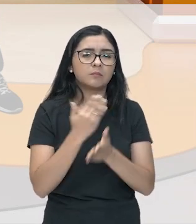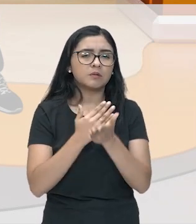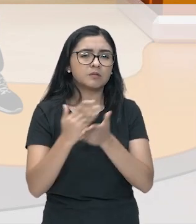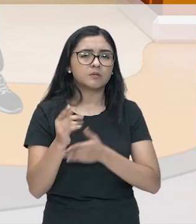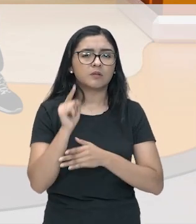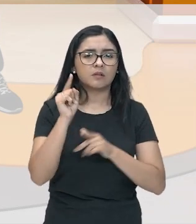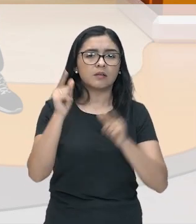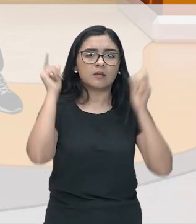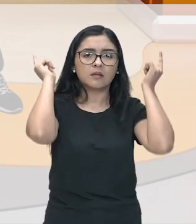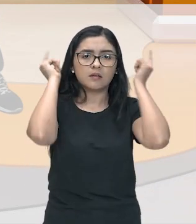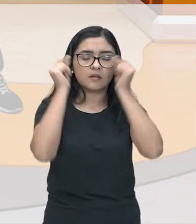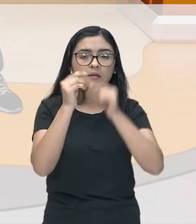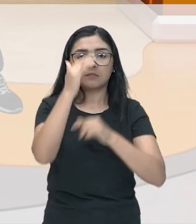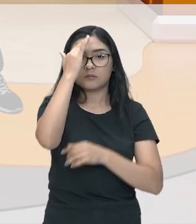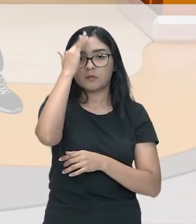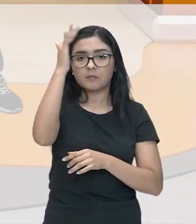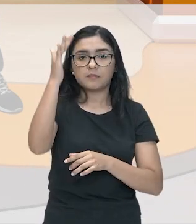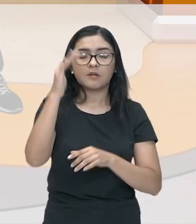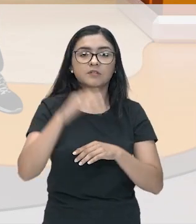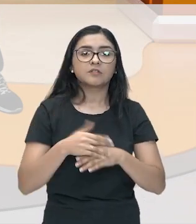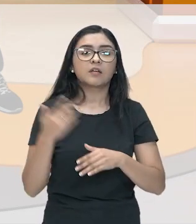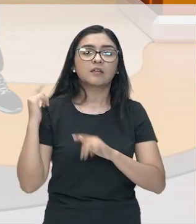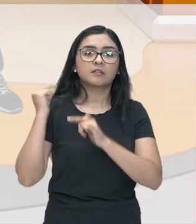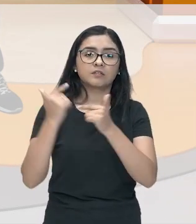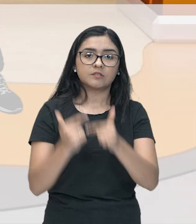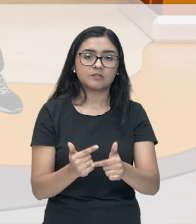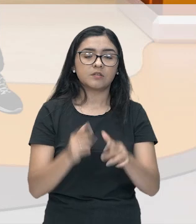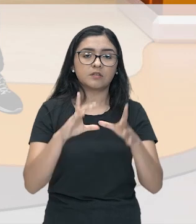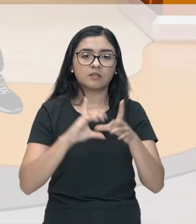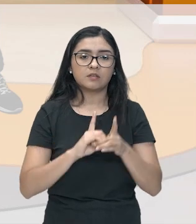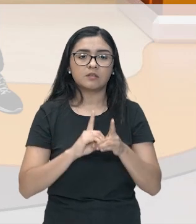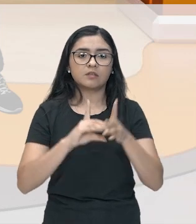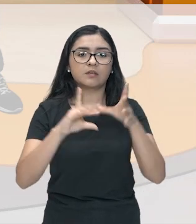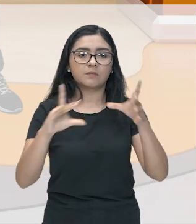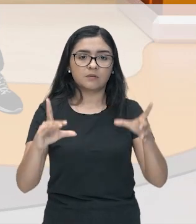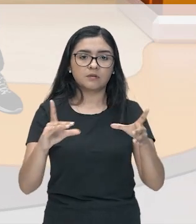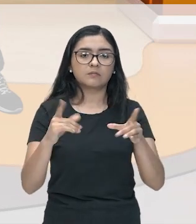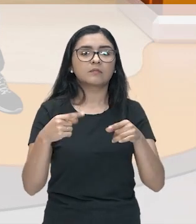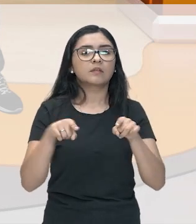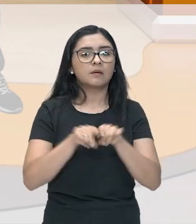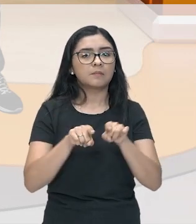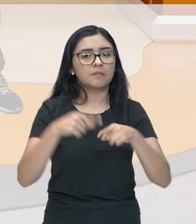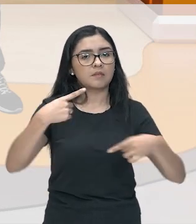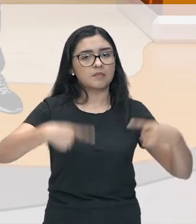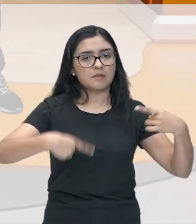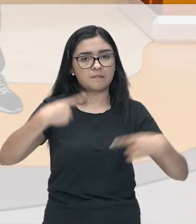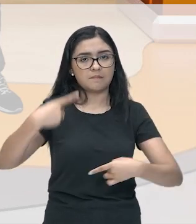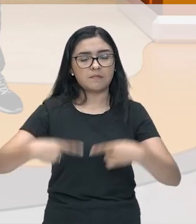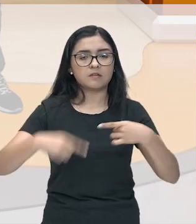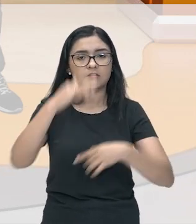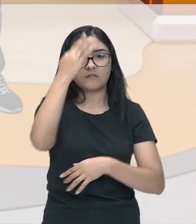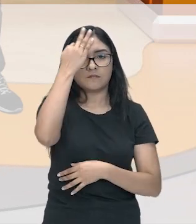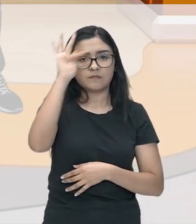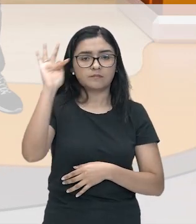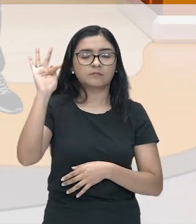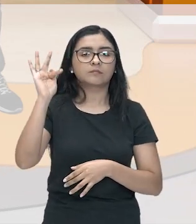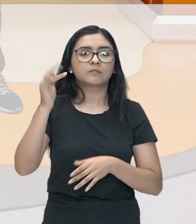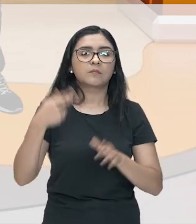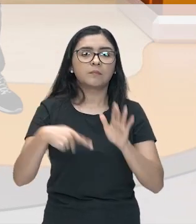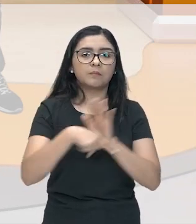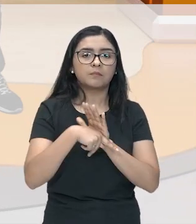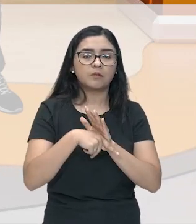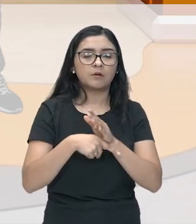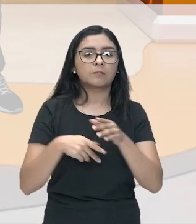na tradição da democracia ateniense e nos debates filosóficos sobre a natureza